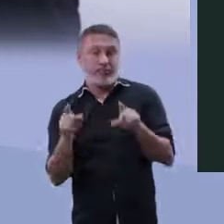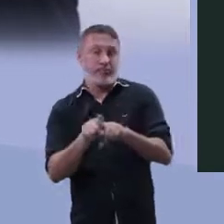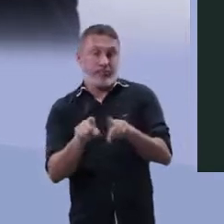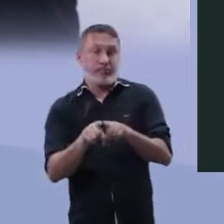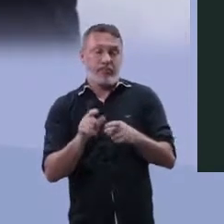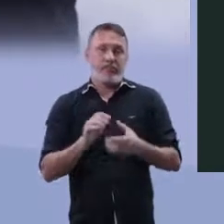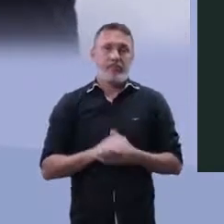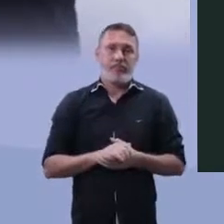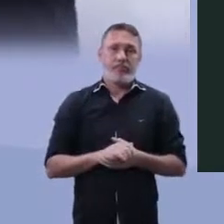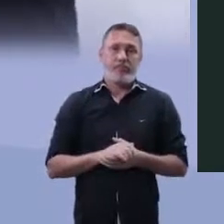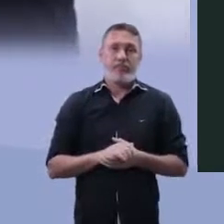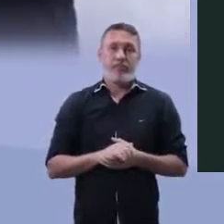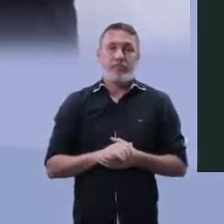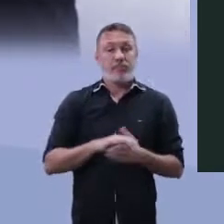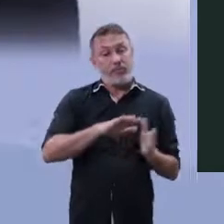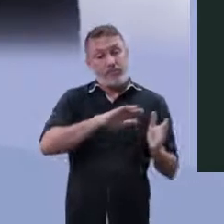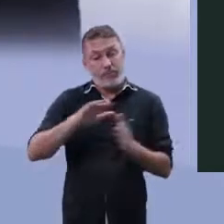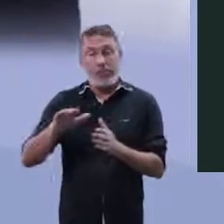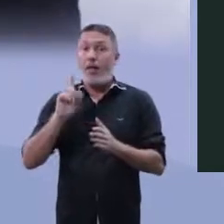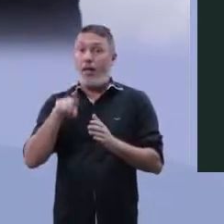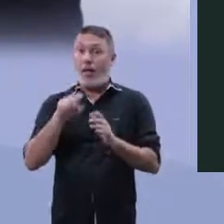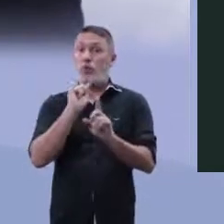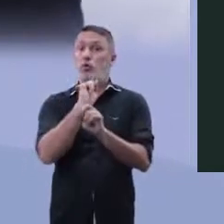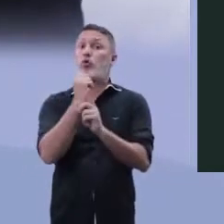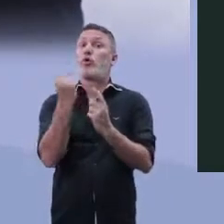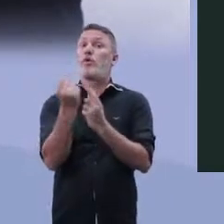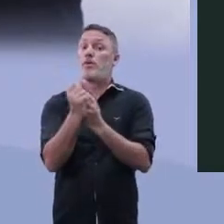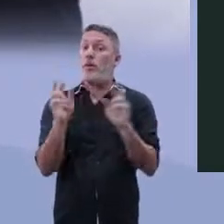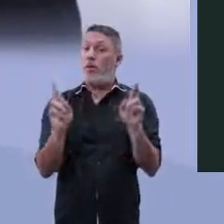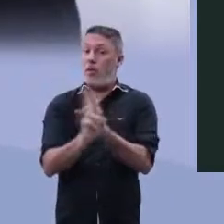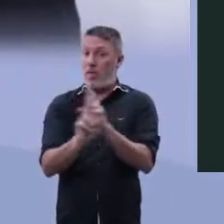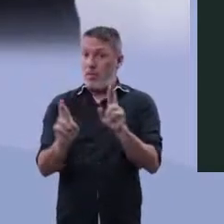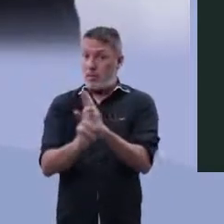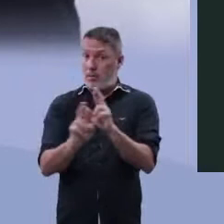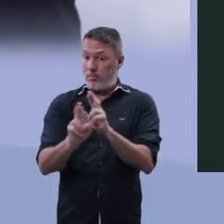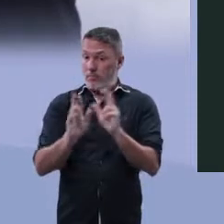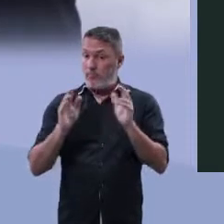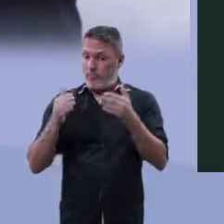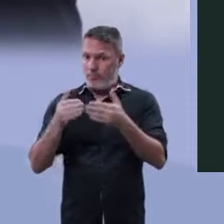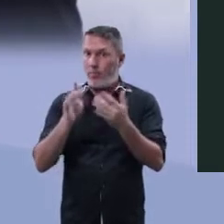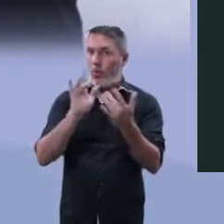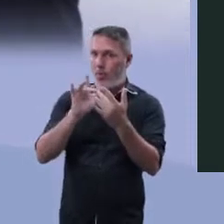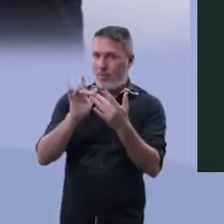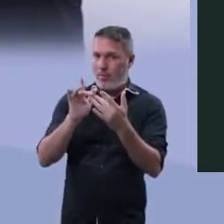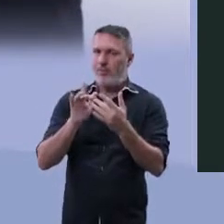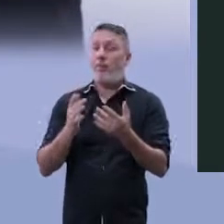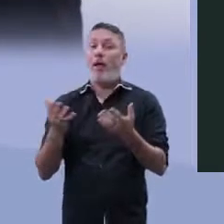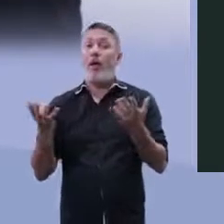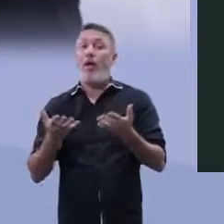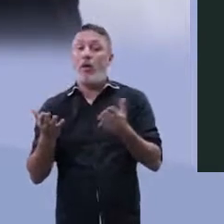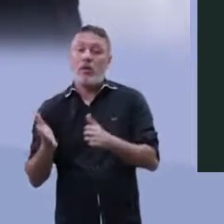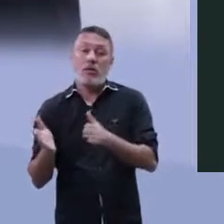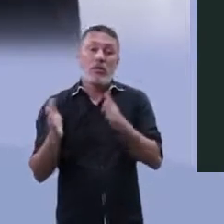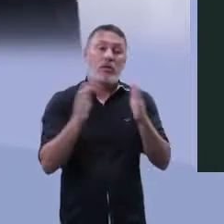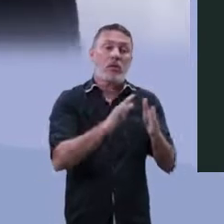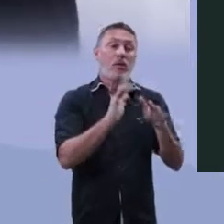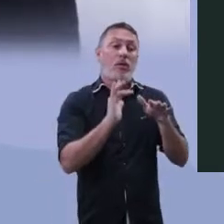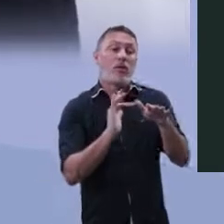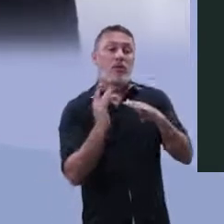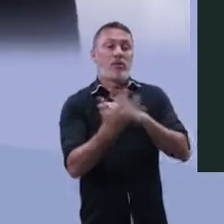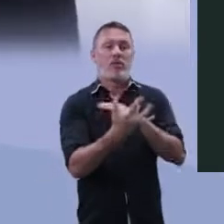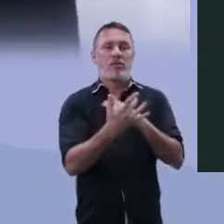formadas, né? Isso, então, as relações sociais se desenvolvem dessa maneira. Quando nós falamos redes sociais, né, e